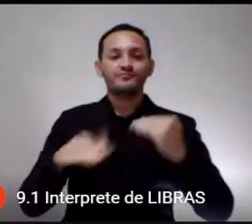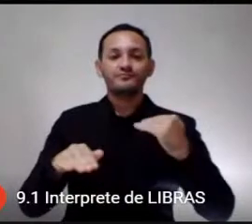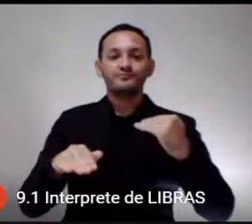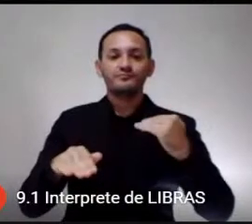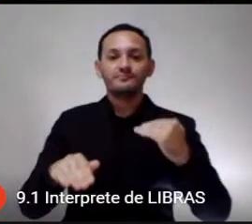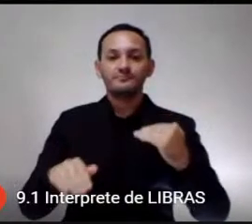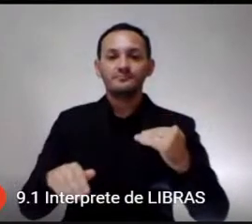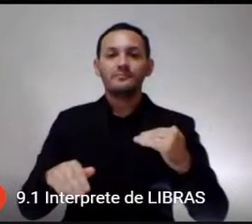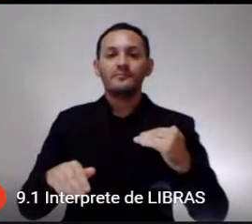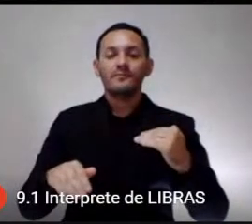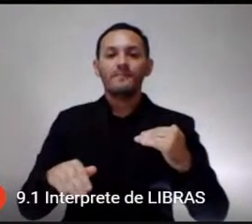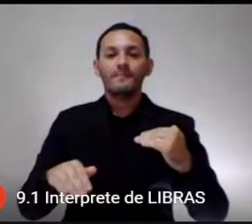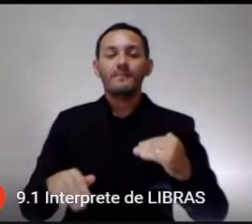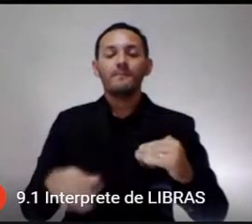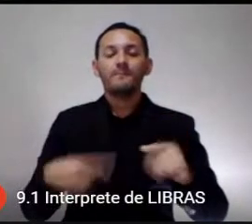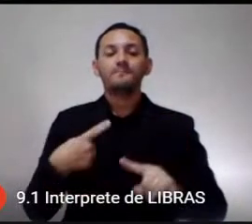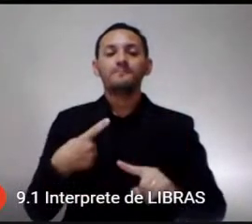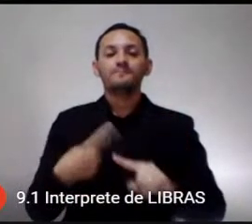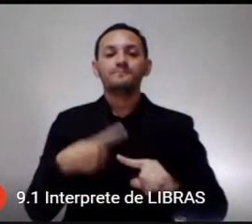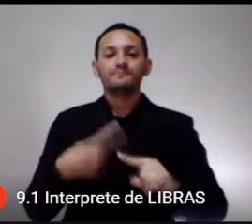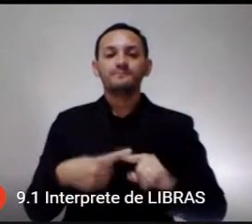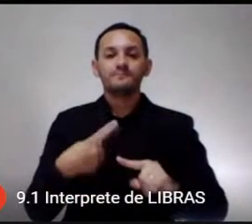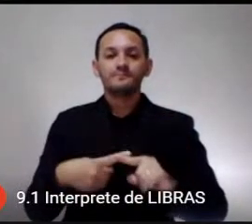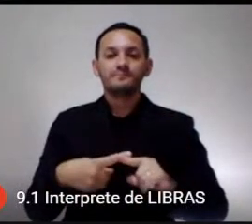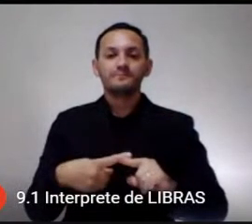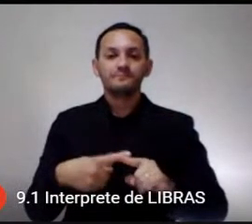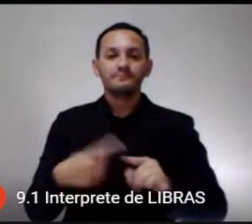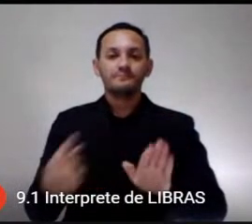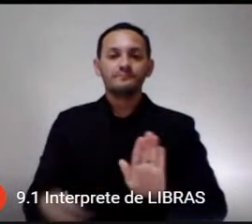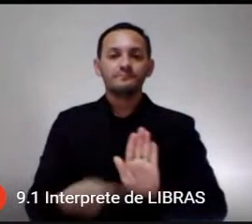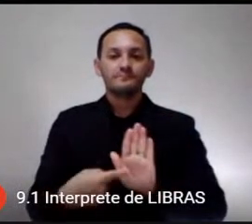sentido tão somente de considerar